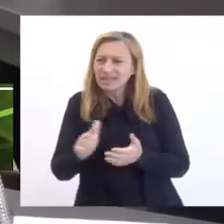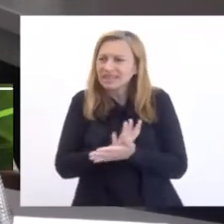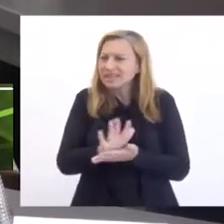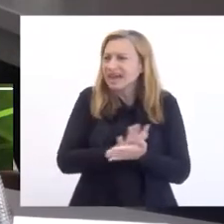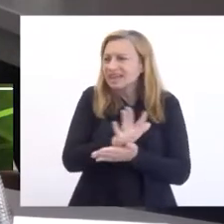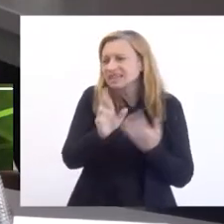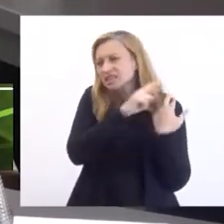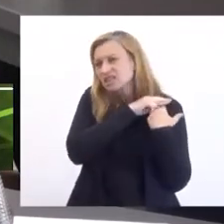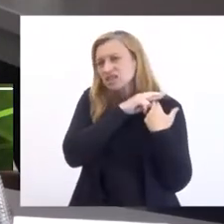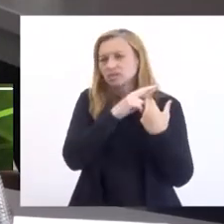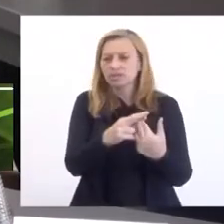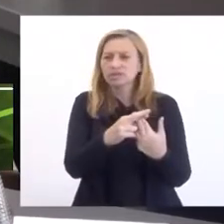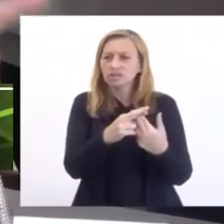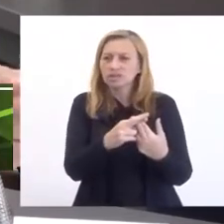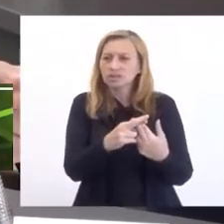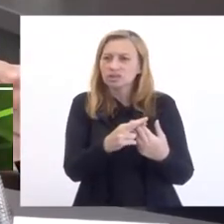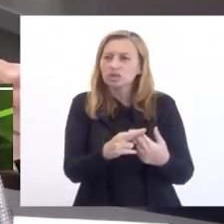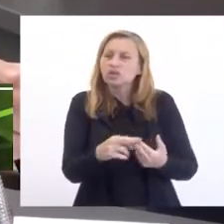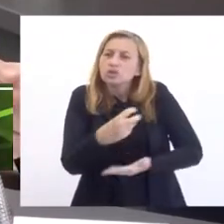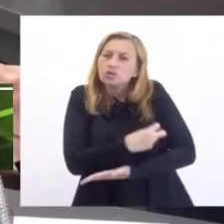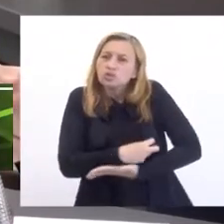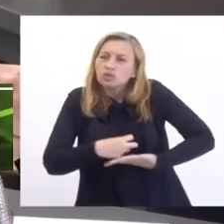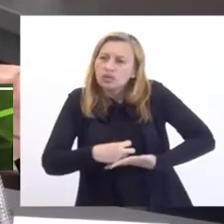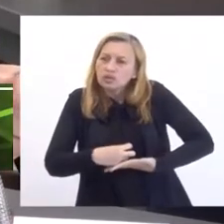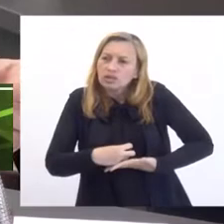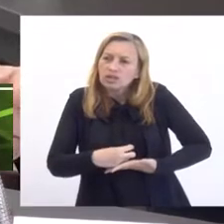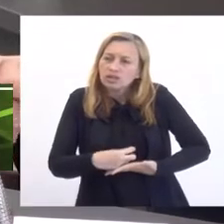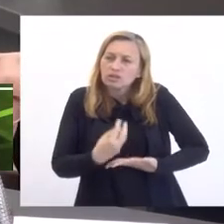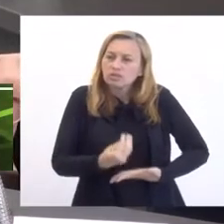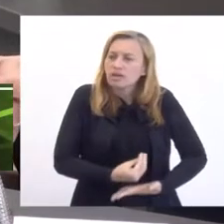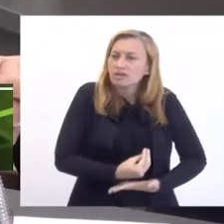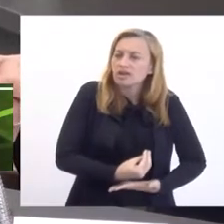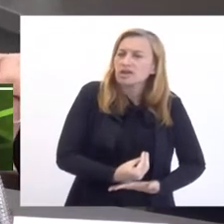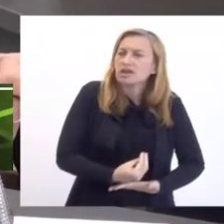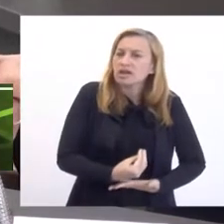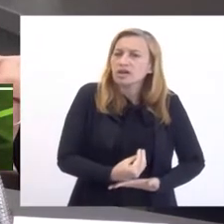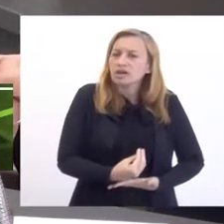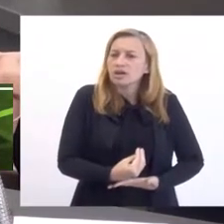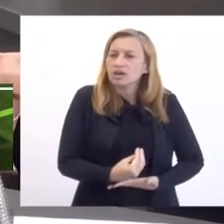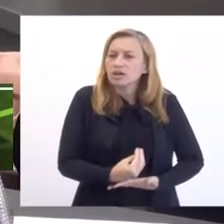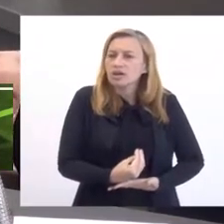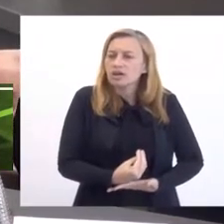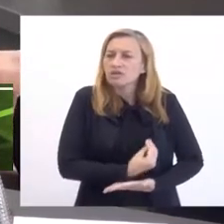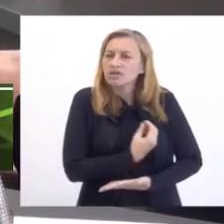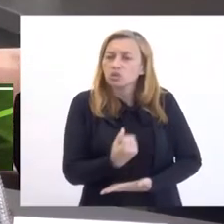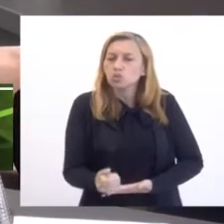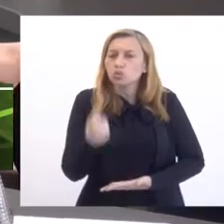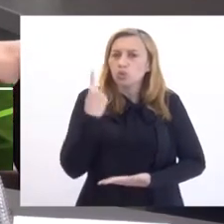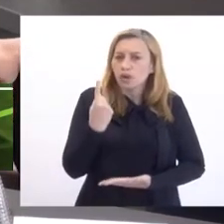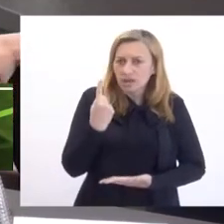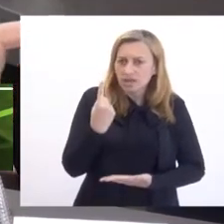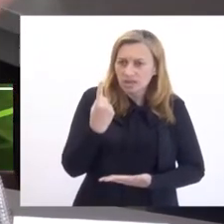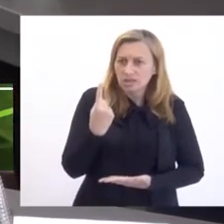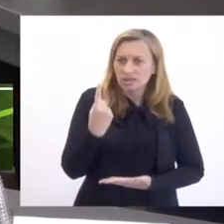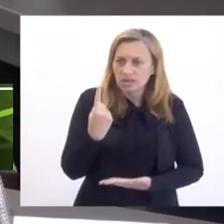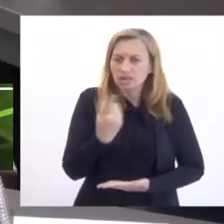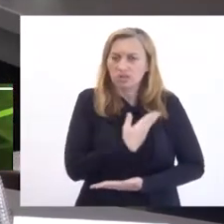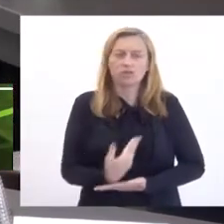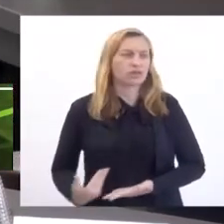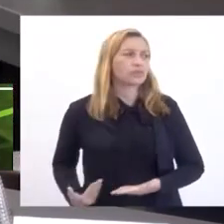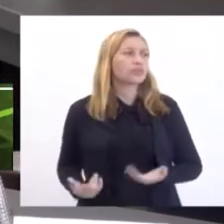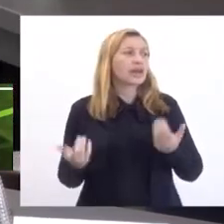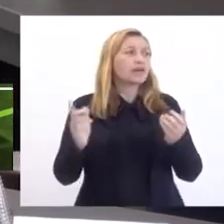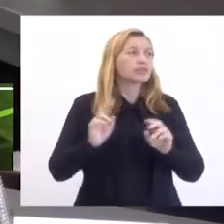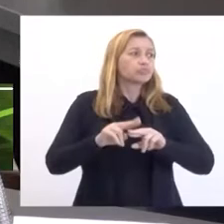responsabilidade no impeachment que foi colocado sobre o titular da chapa. E, portanto, a